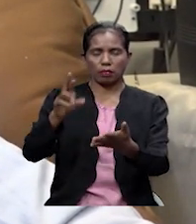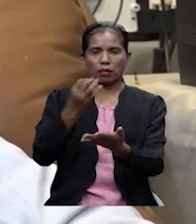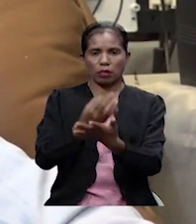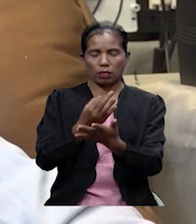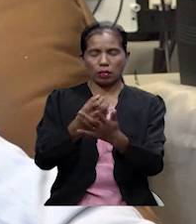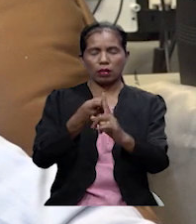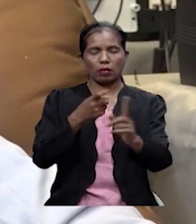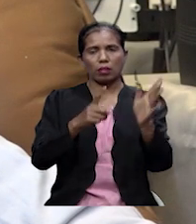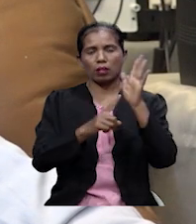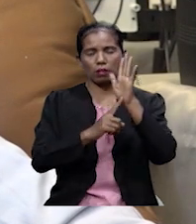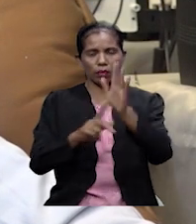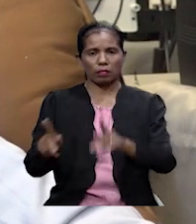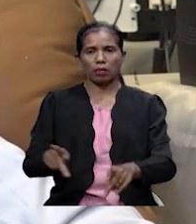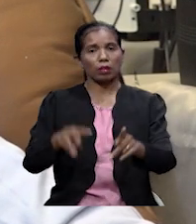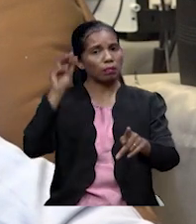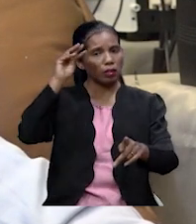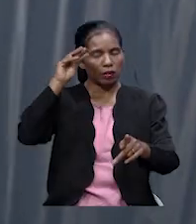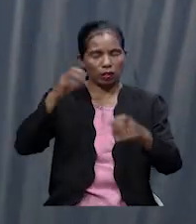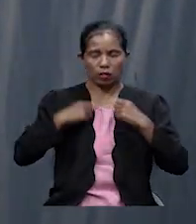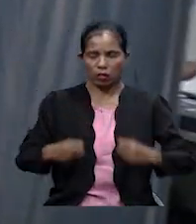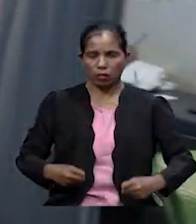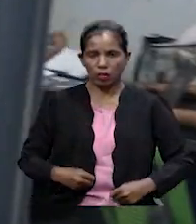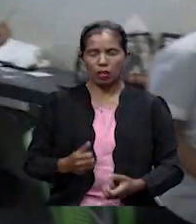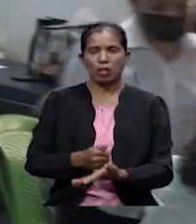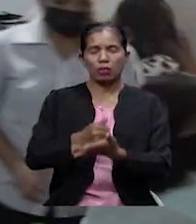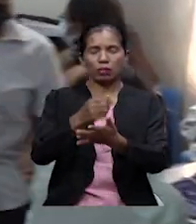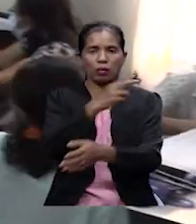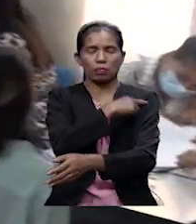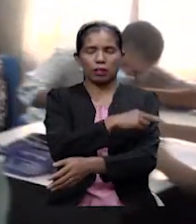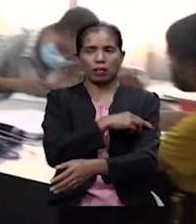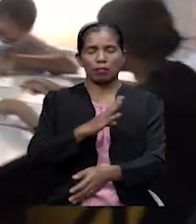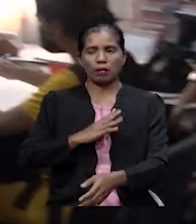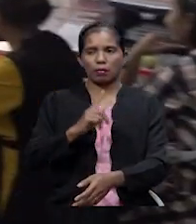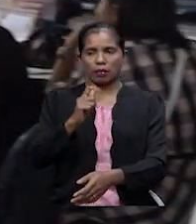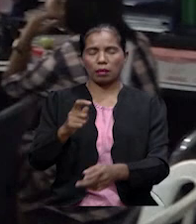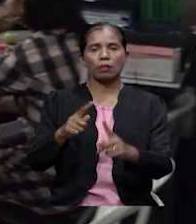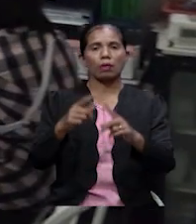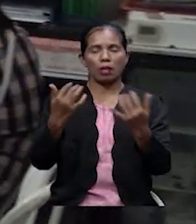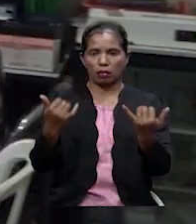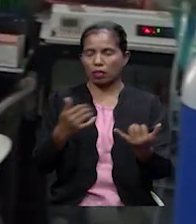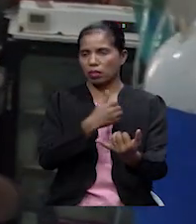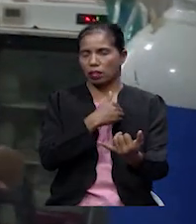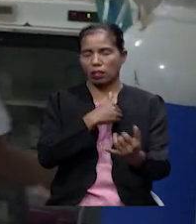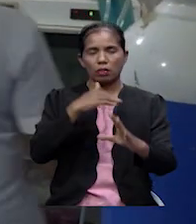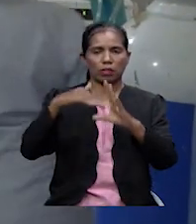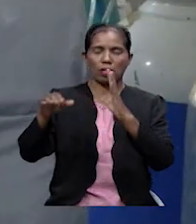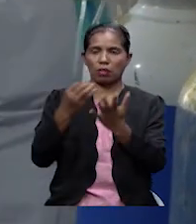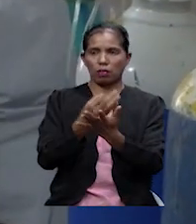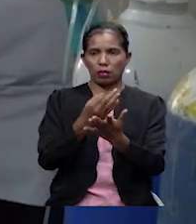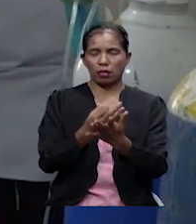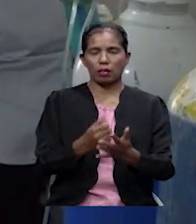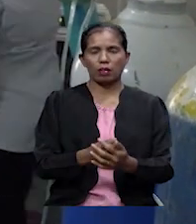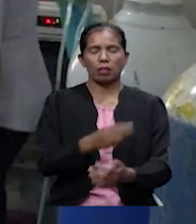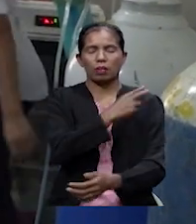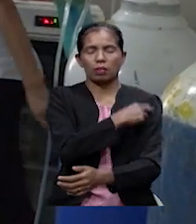li husi transferensia publika Ministeru Saudi ho di apoia klinika Bairro Pite mai betu agora sedau transfere. Nune